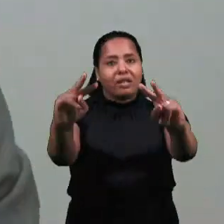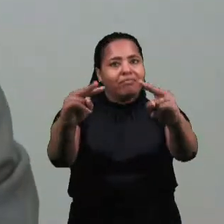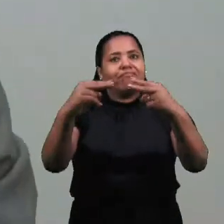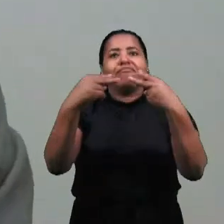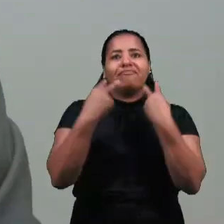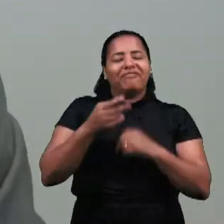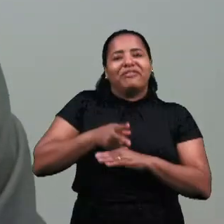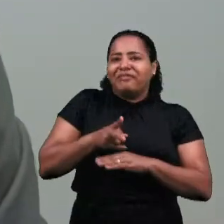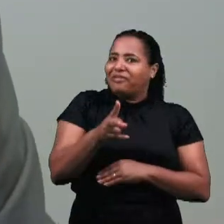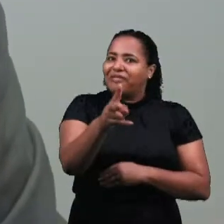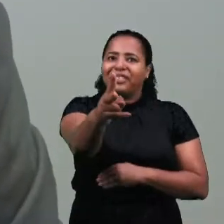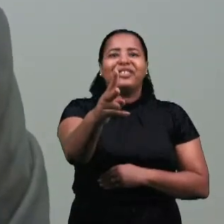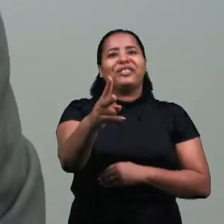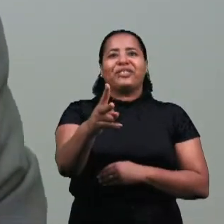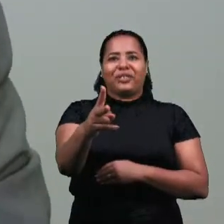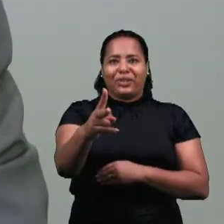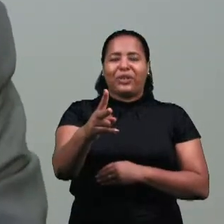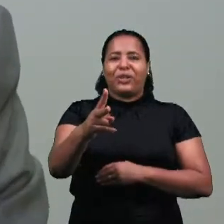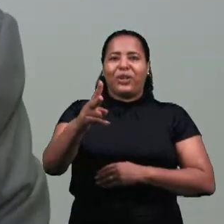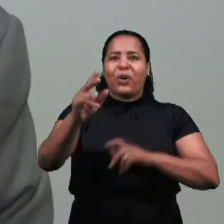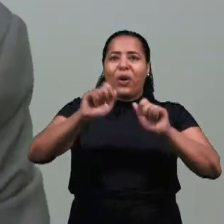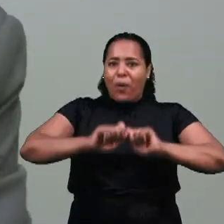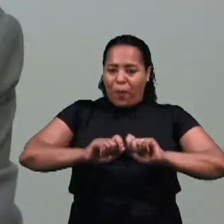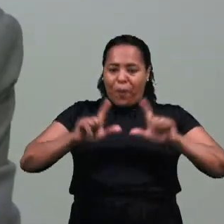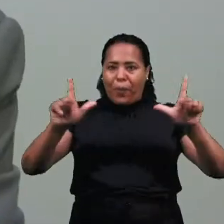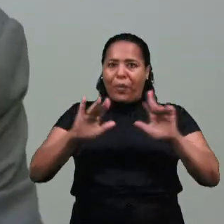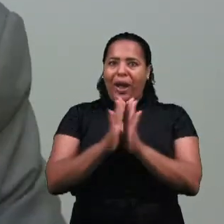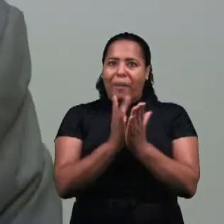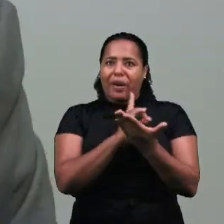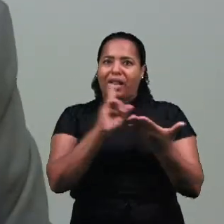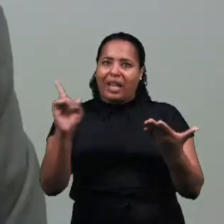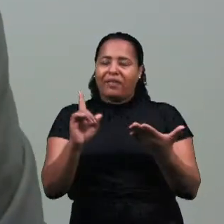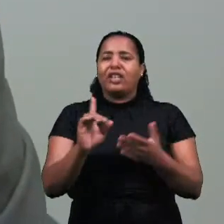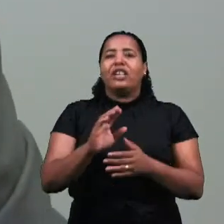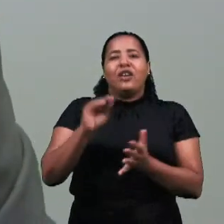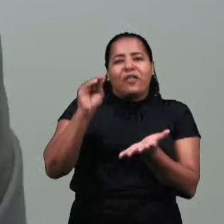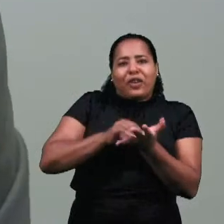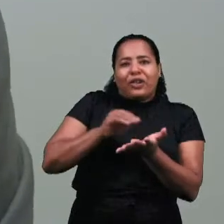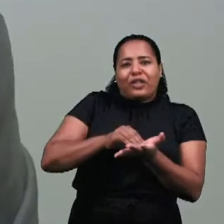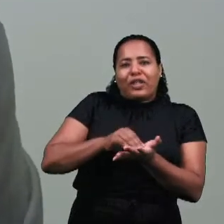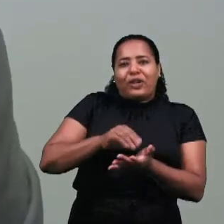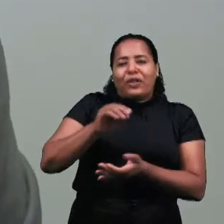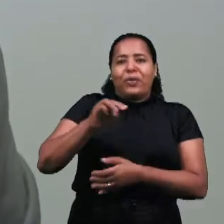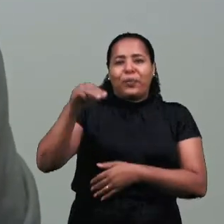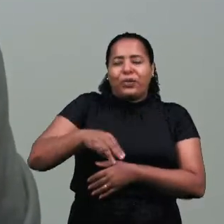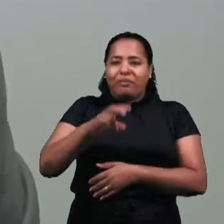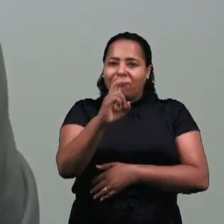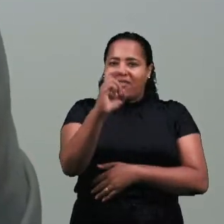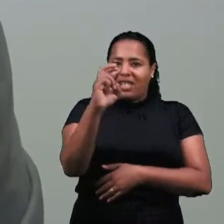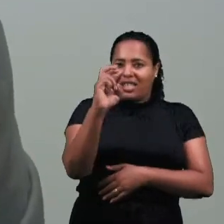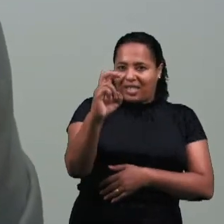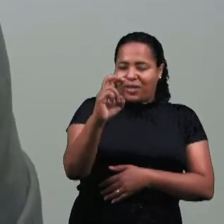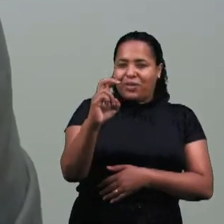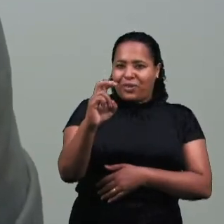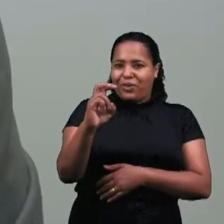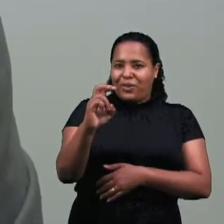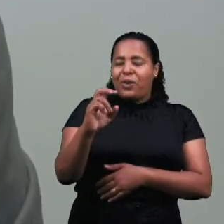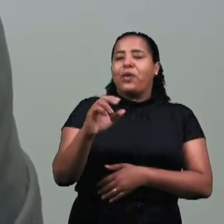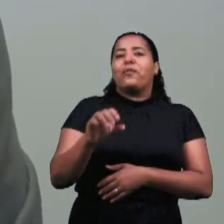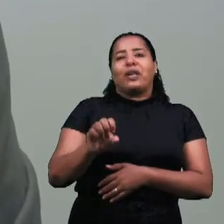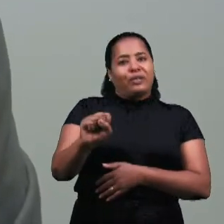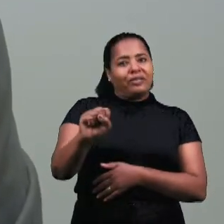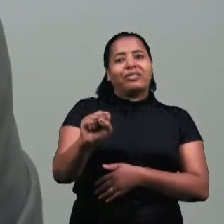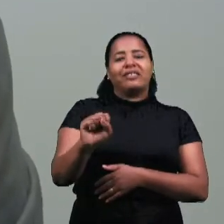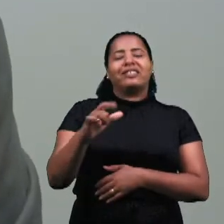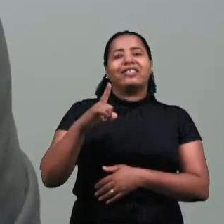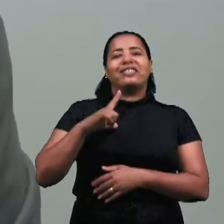né? Continue com a palavra aberta, porque daqui a pouco já, faltando 5 minutos para as 20 horas, nós teremos o